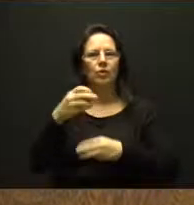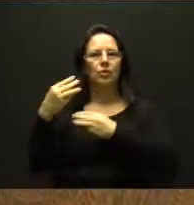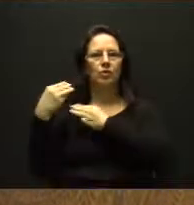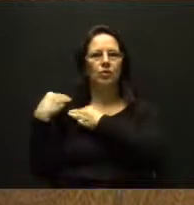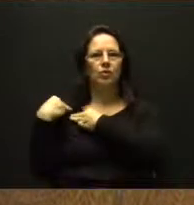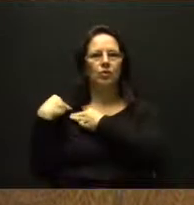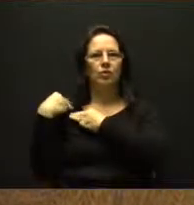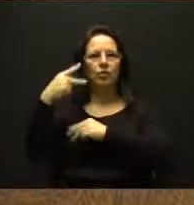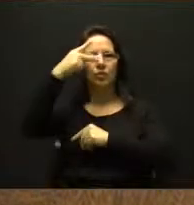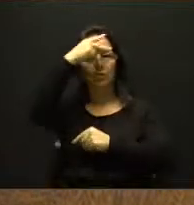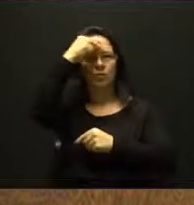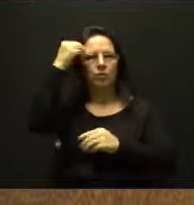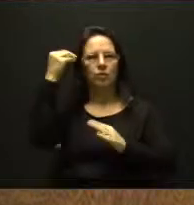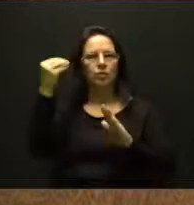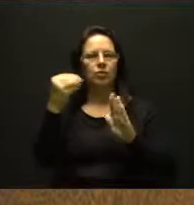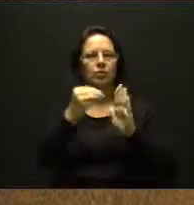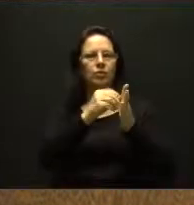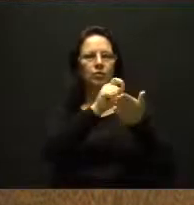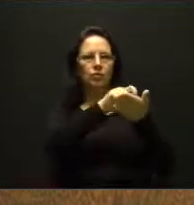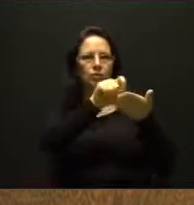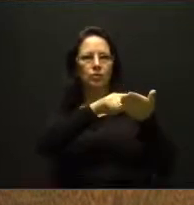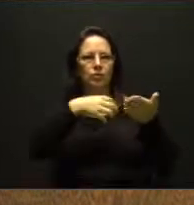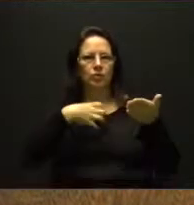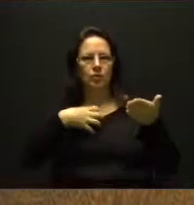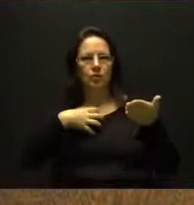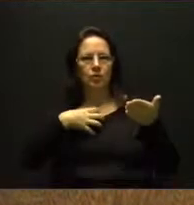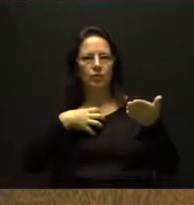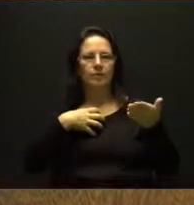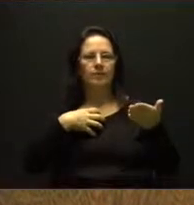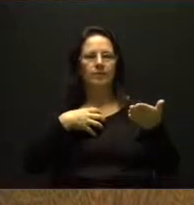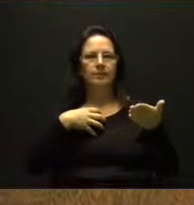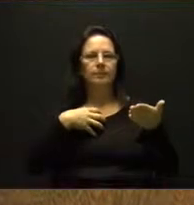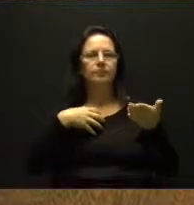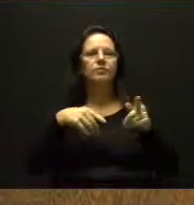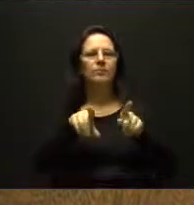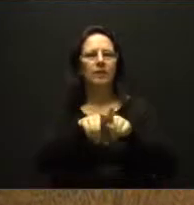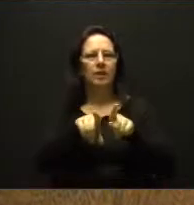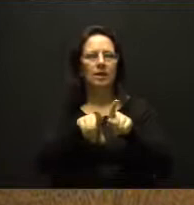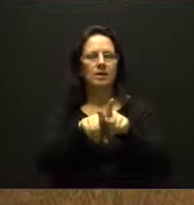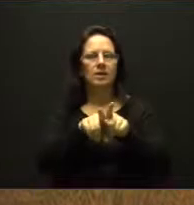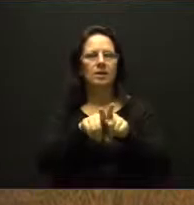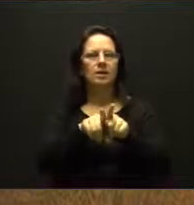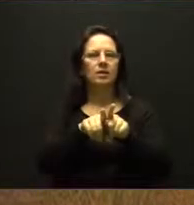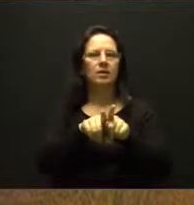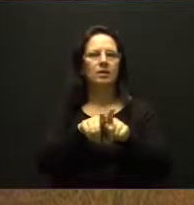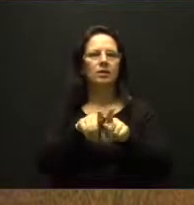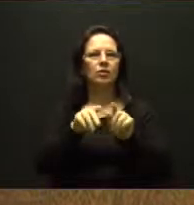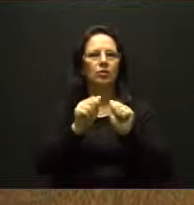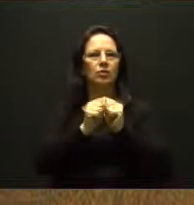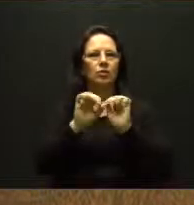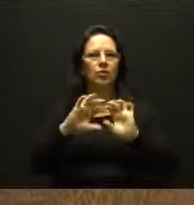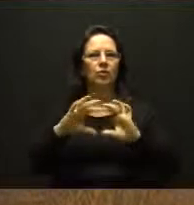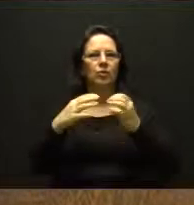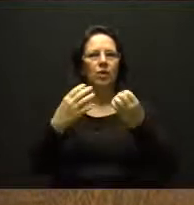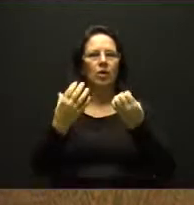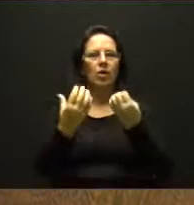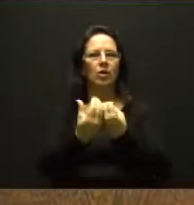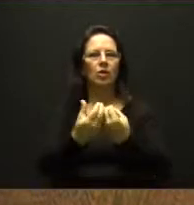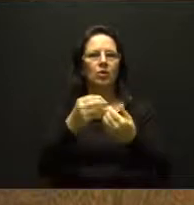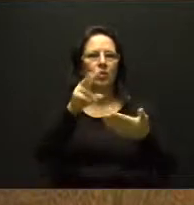executivo encontra-se redigirem regulares formas assim nos aspectos que cabe a essas comissões